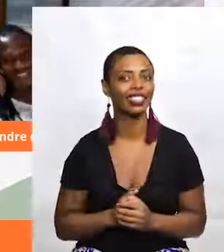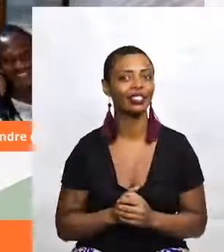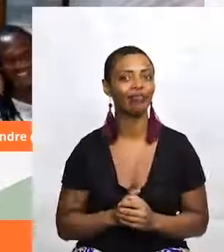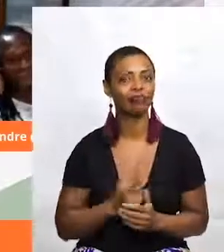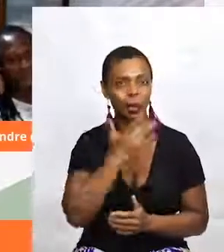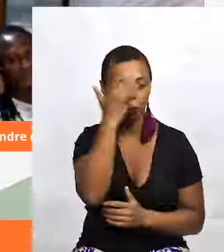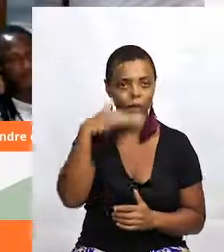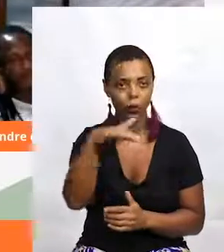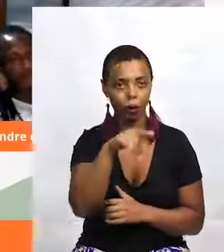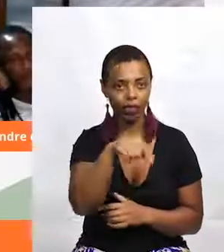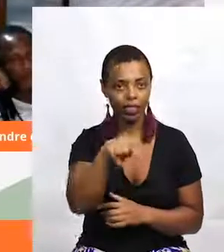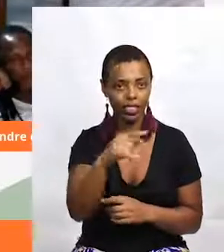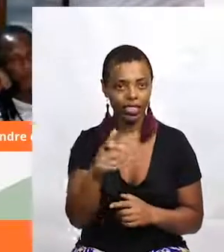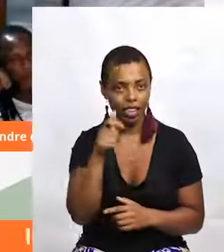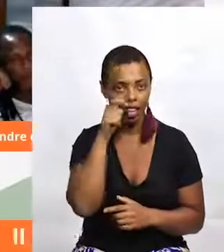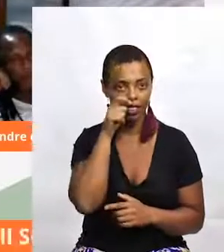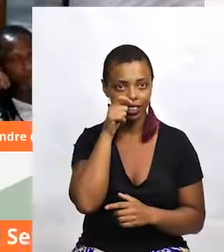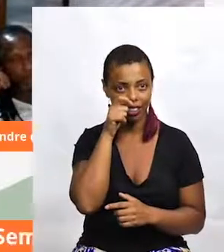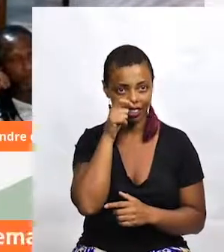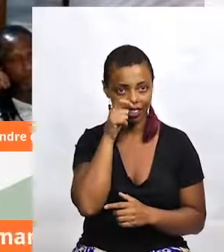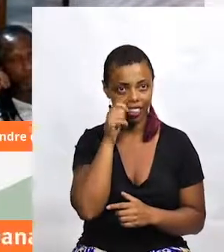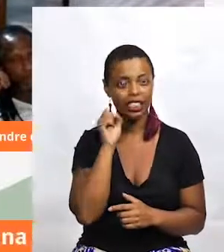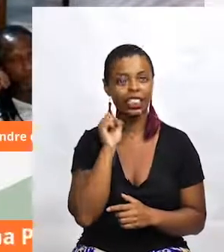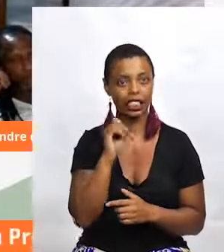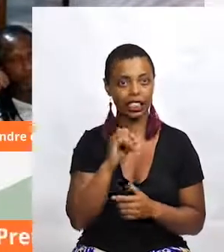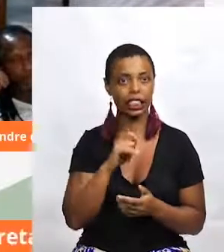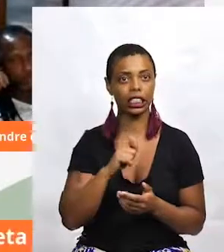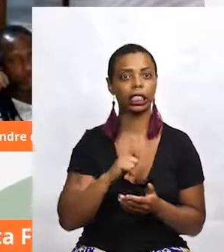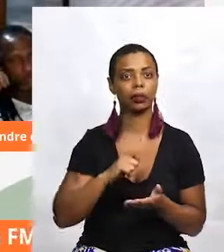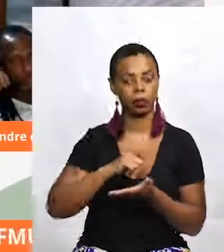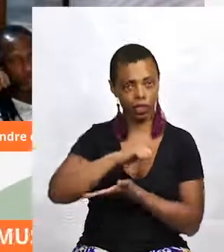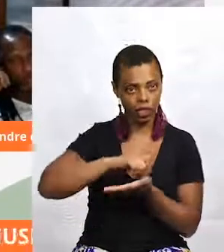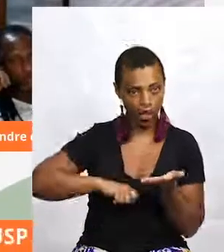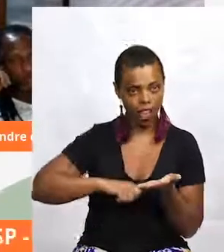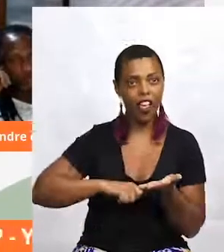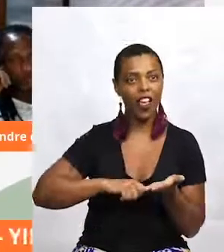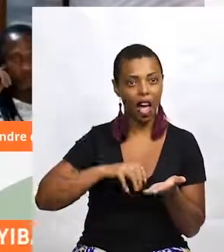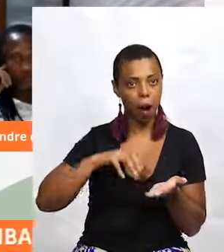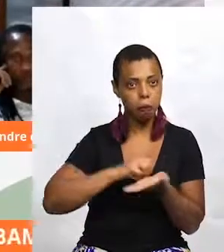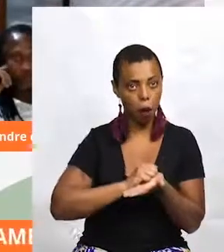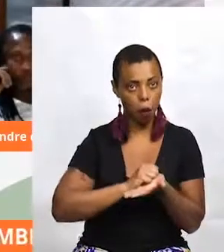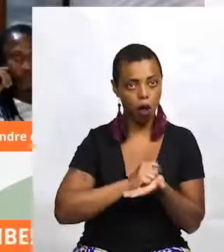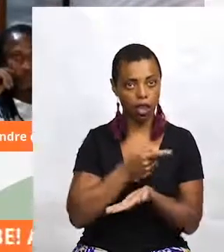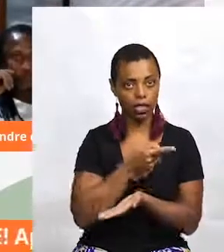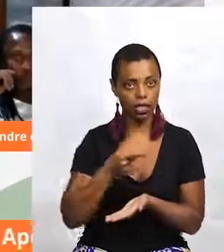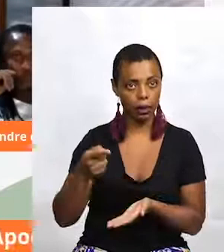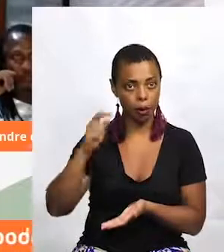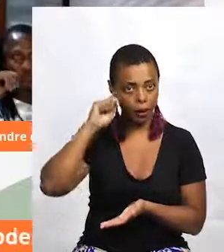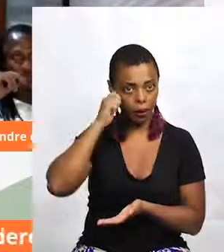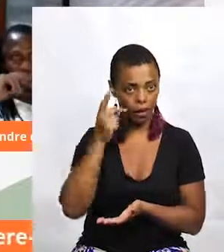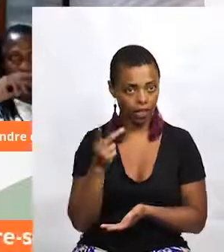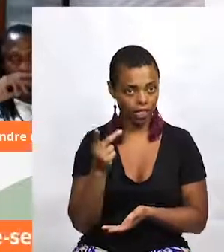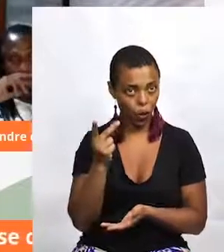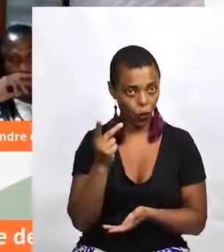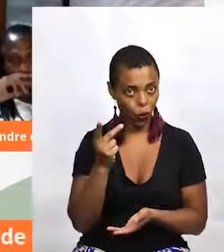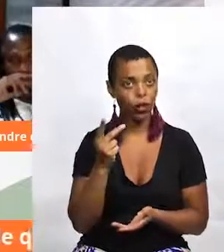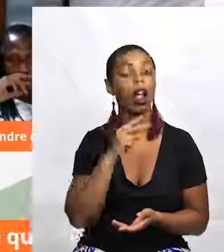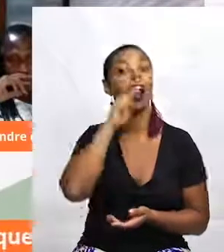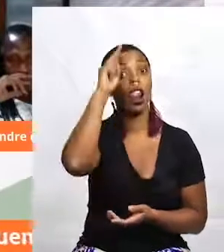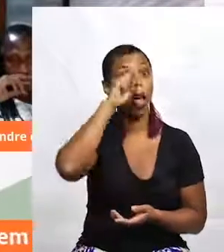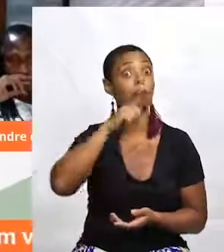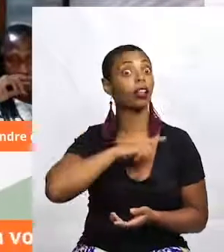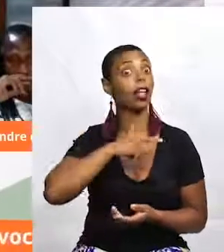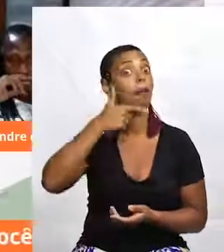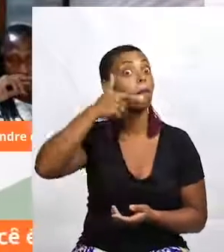estão aqui assistindo e que se inscreveram na semana, né, na segunda semana preta, lembrem-se que a gente vai ter